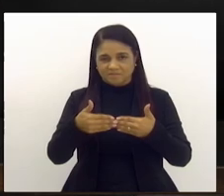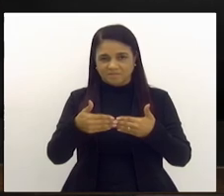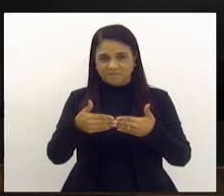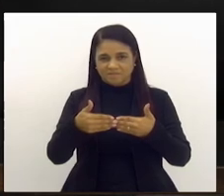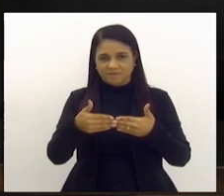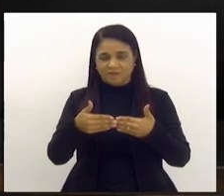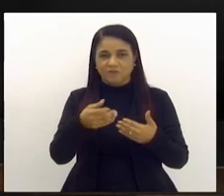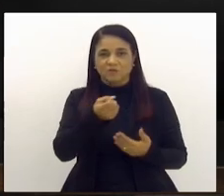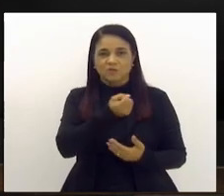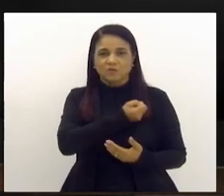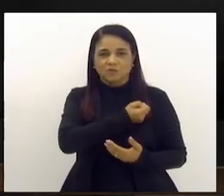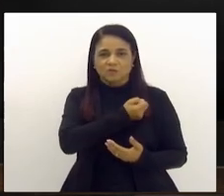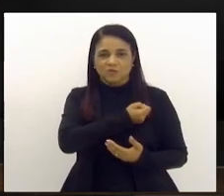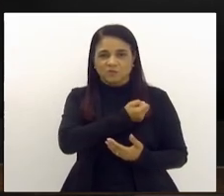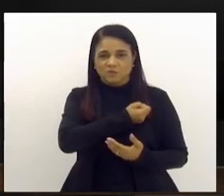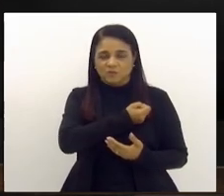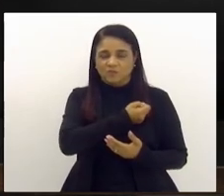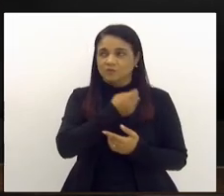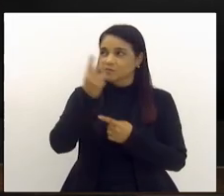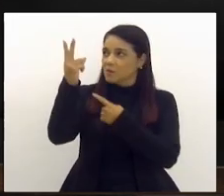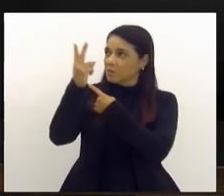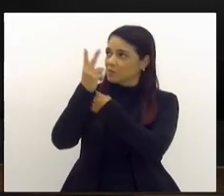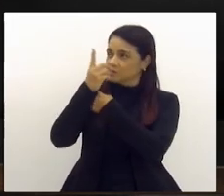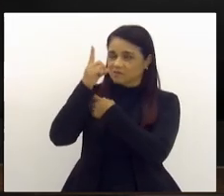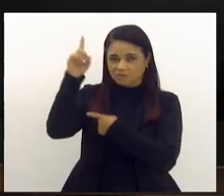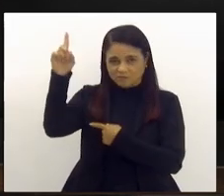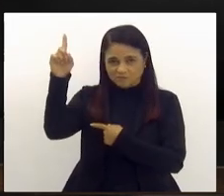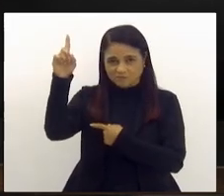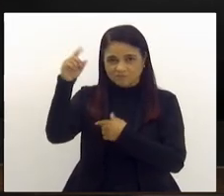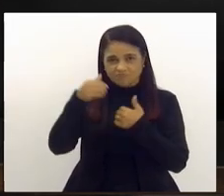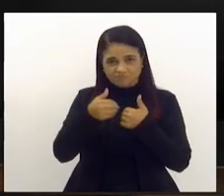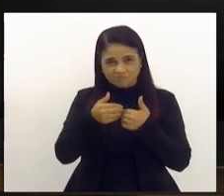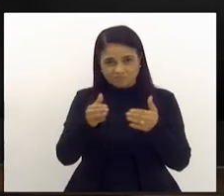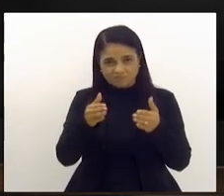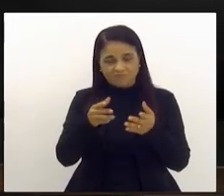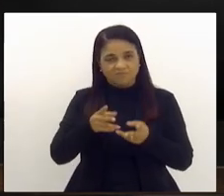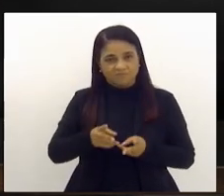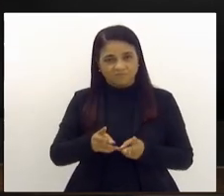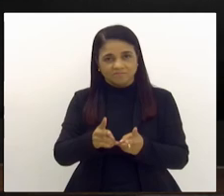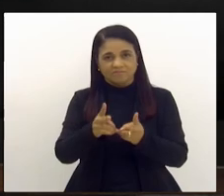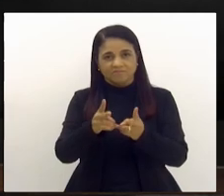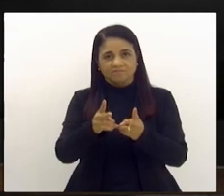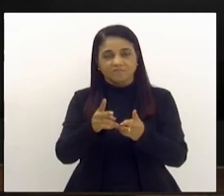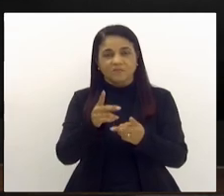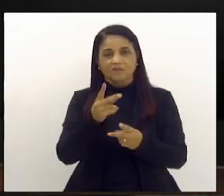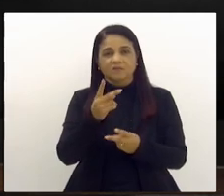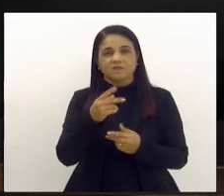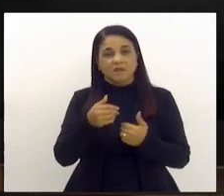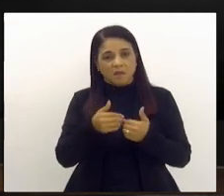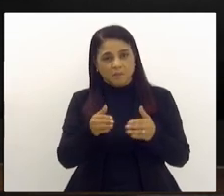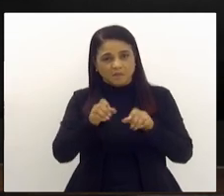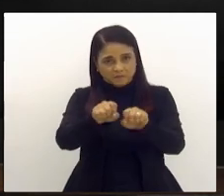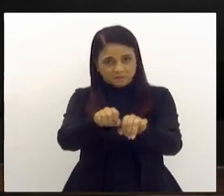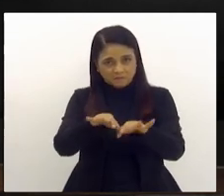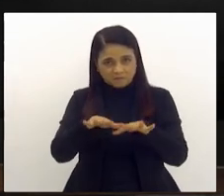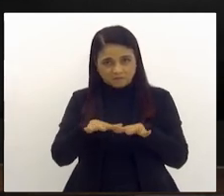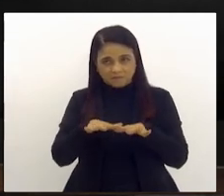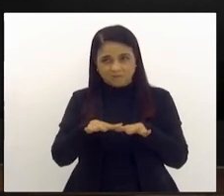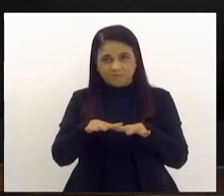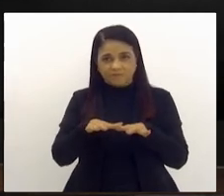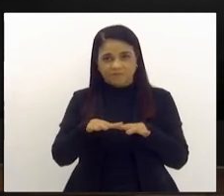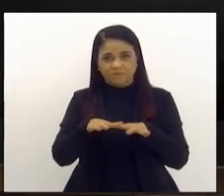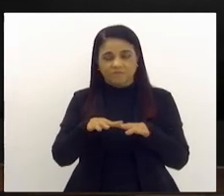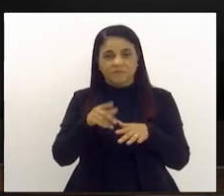Havendo número legal e sob a proteção de Deus, iniciamos os nossos trabalhos. Está aberta a sessão.